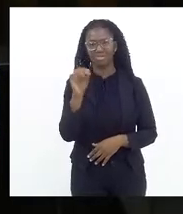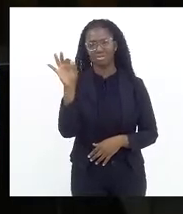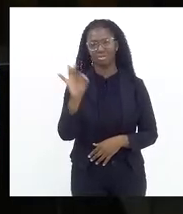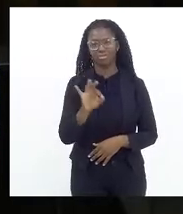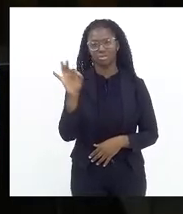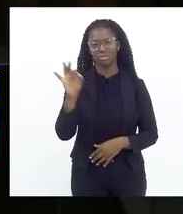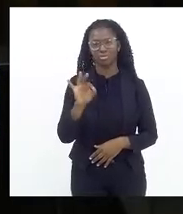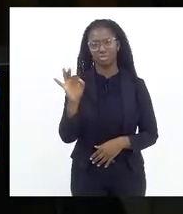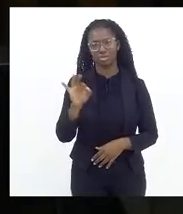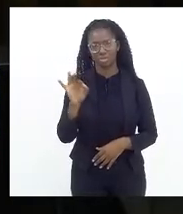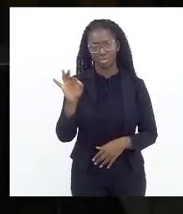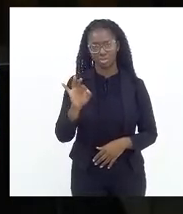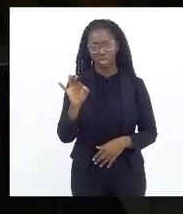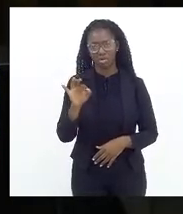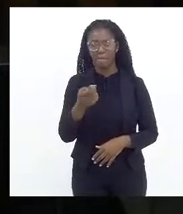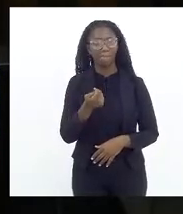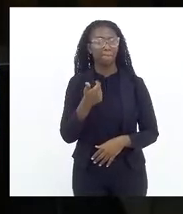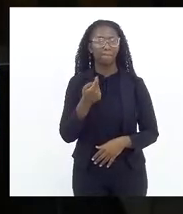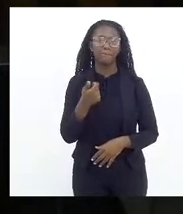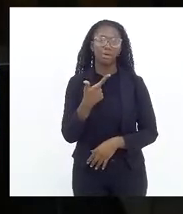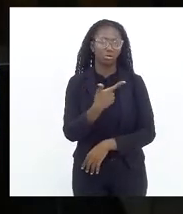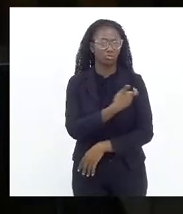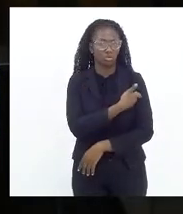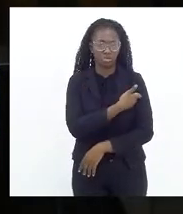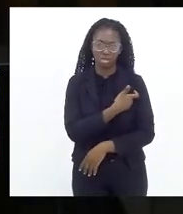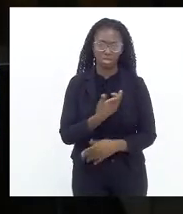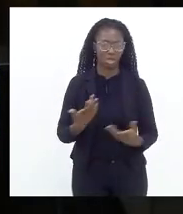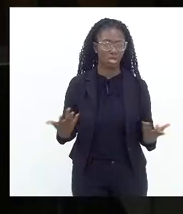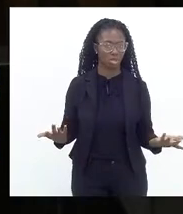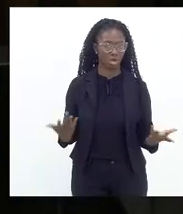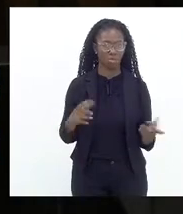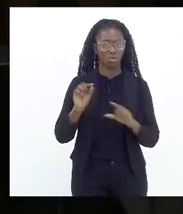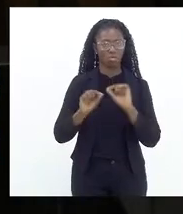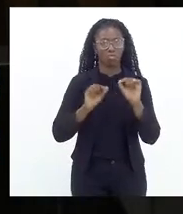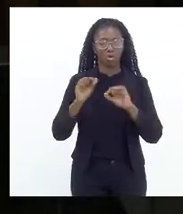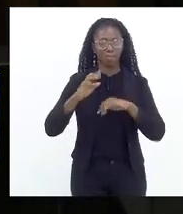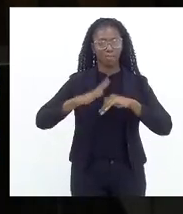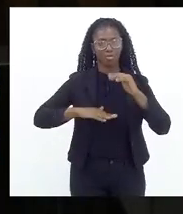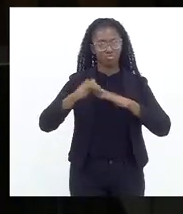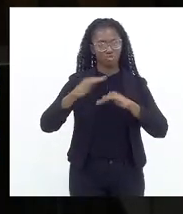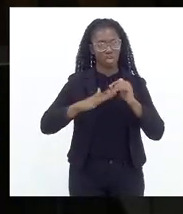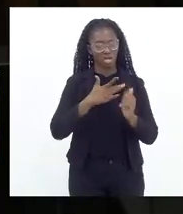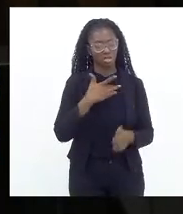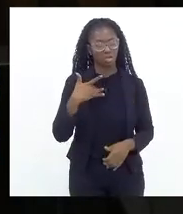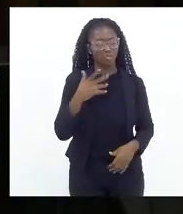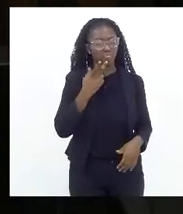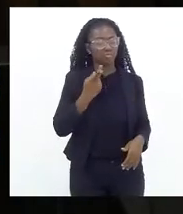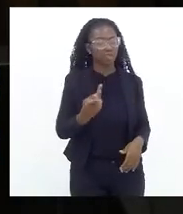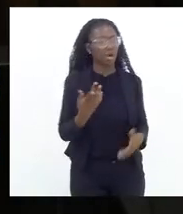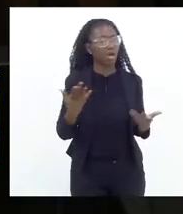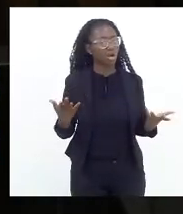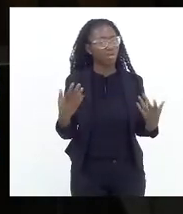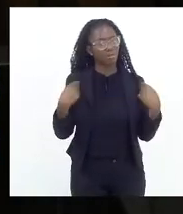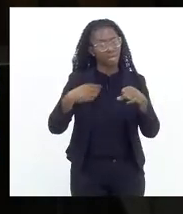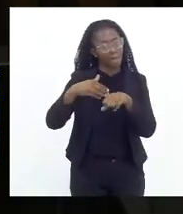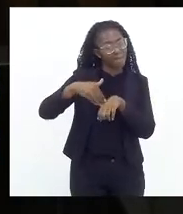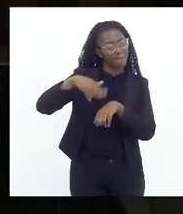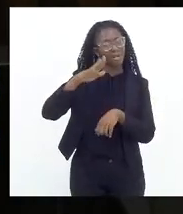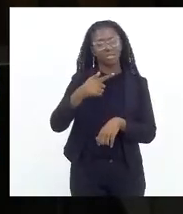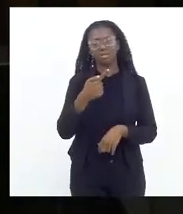50% é um índice de vacinação muito baixo. O que os especialistas estão dizendo? Tem que passar de